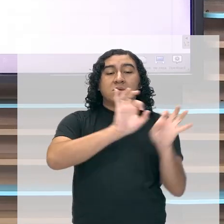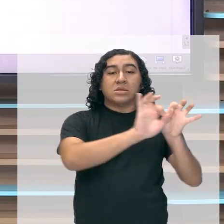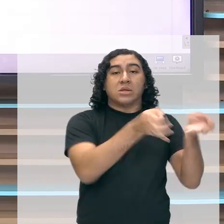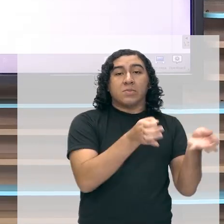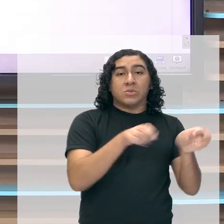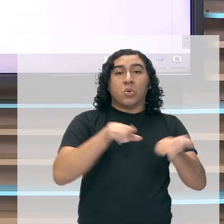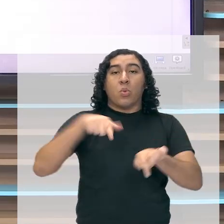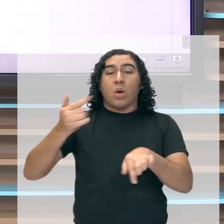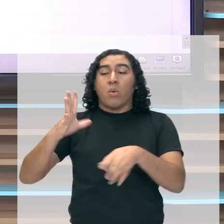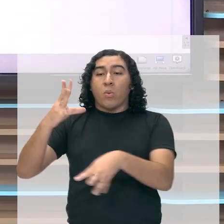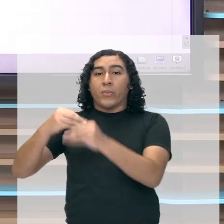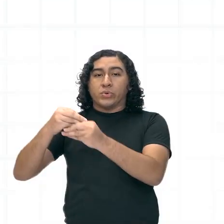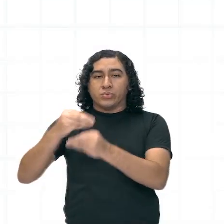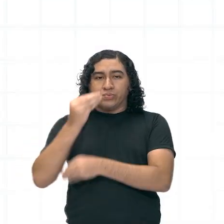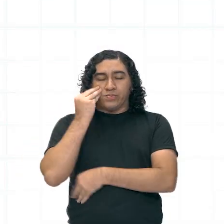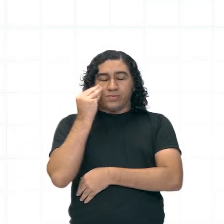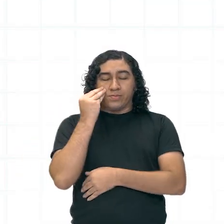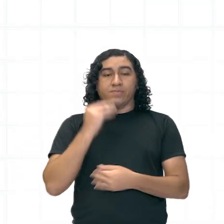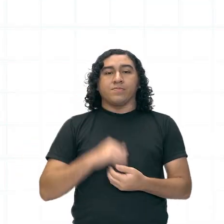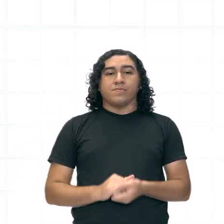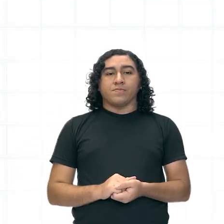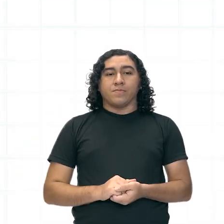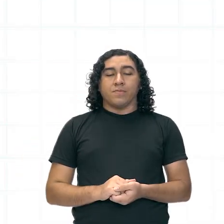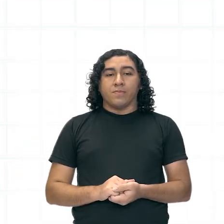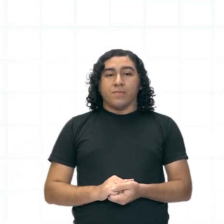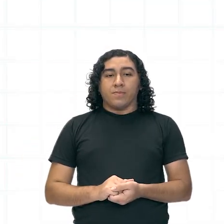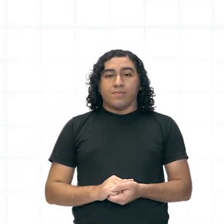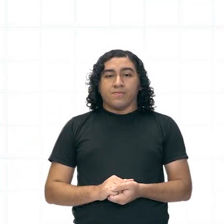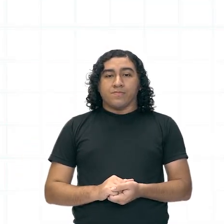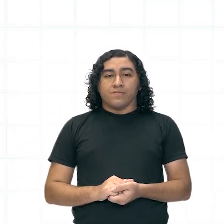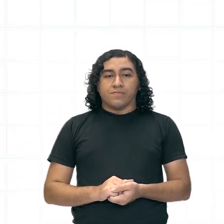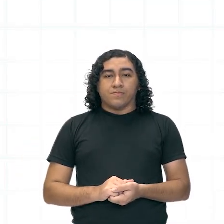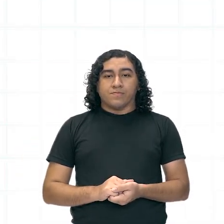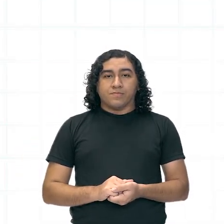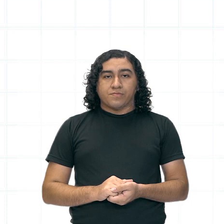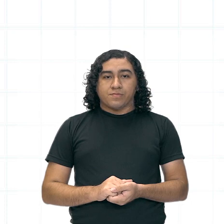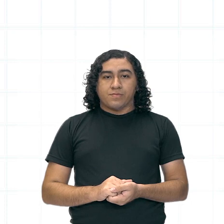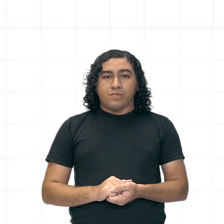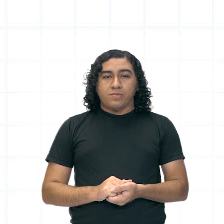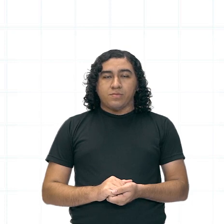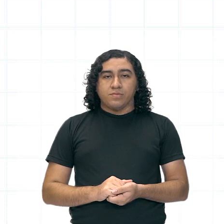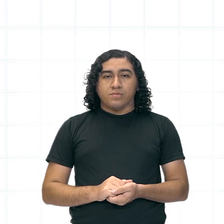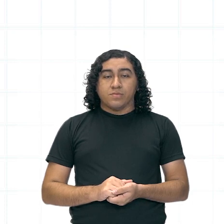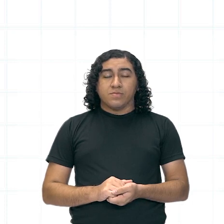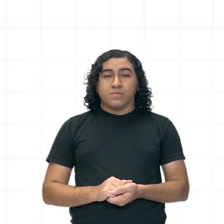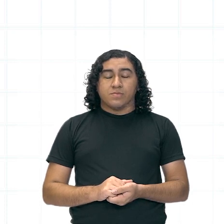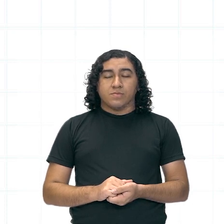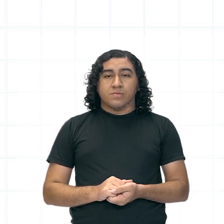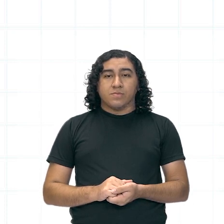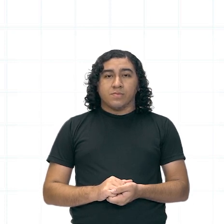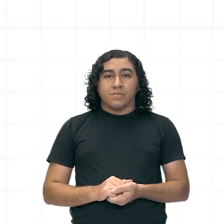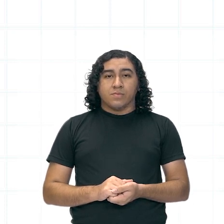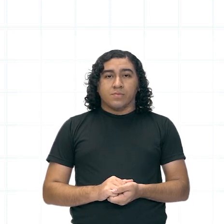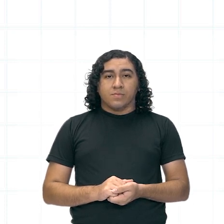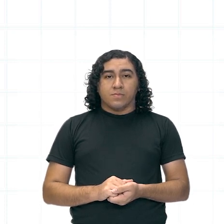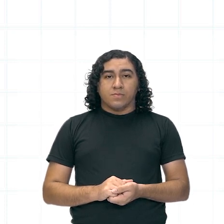simples e qual deles é um período composto. Colocando aí. Olha só, período simples ou composto.